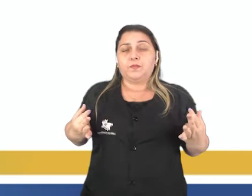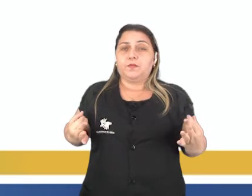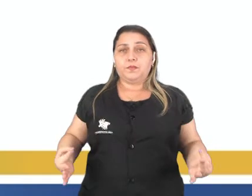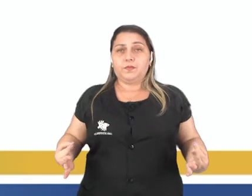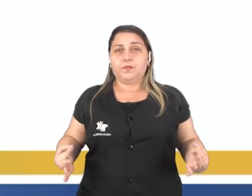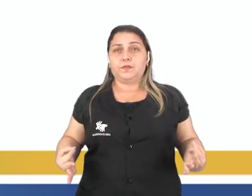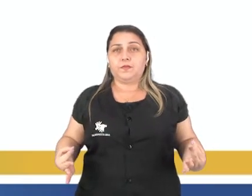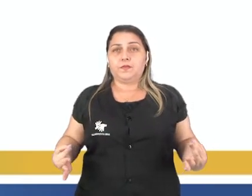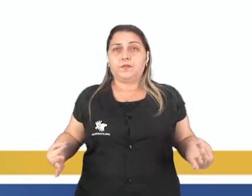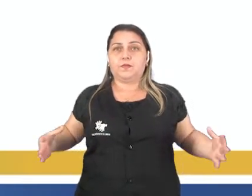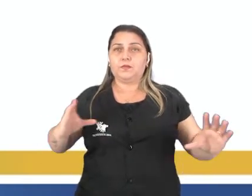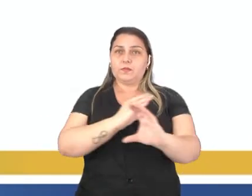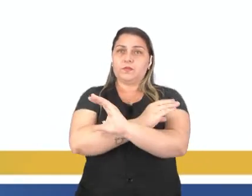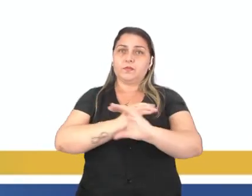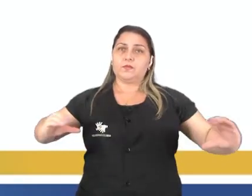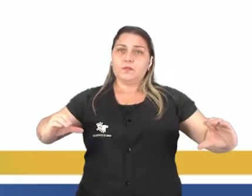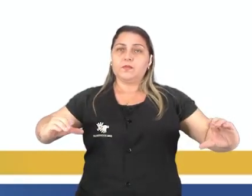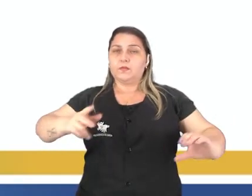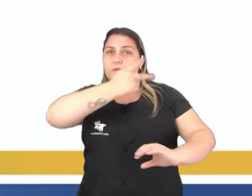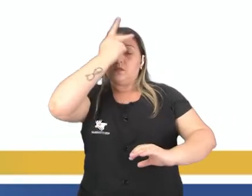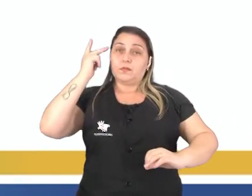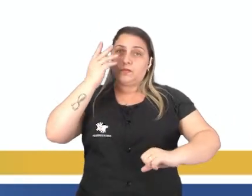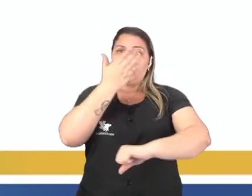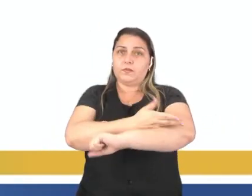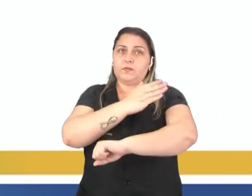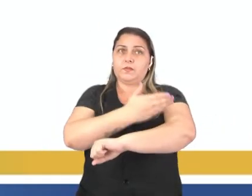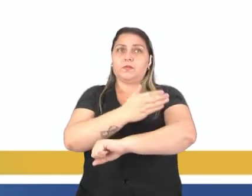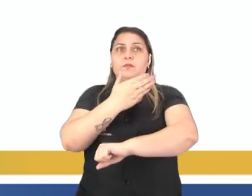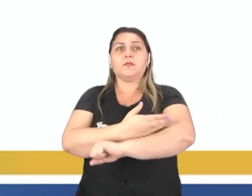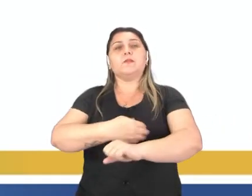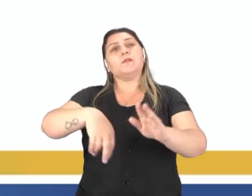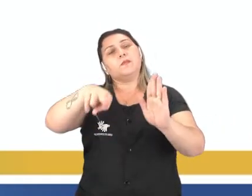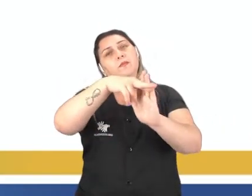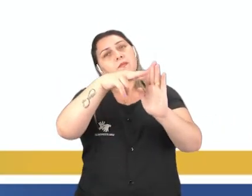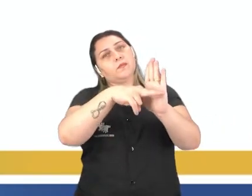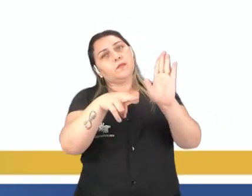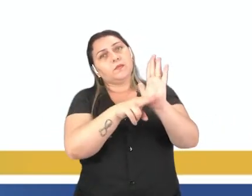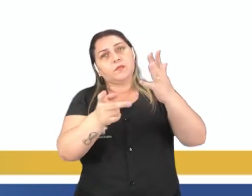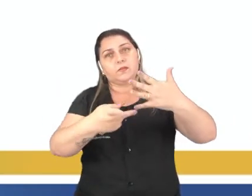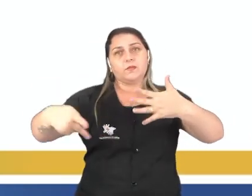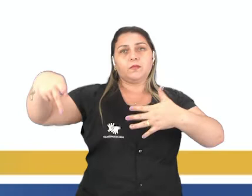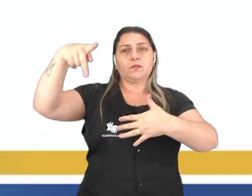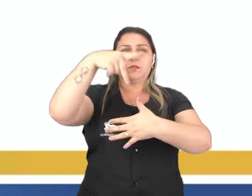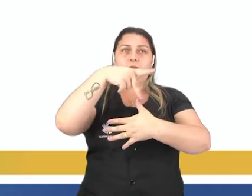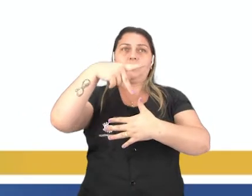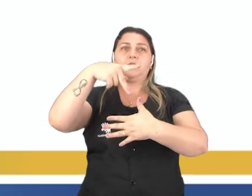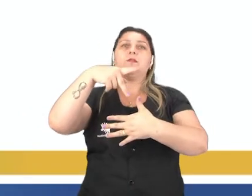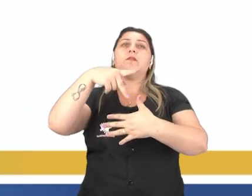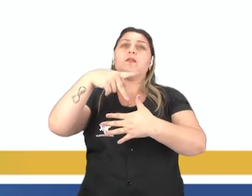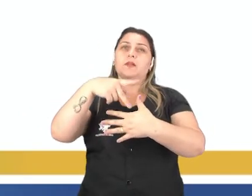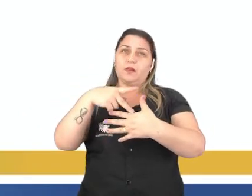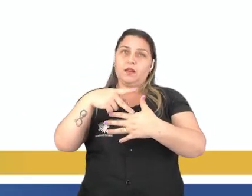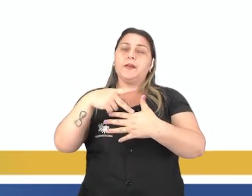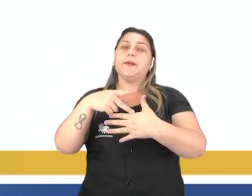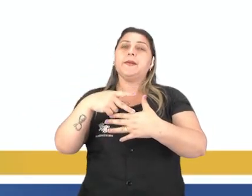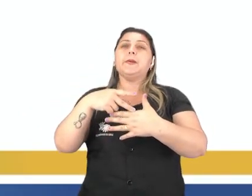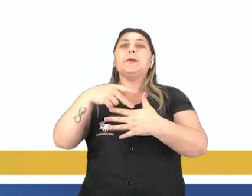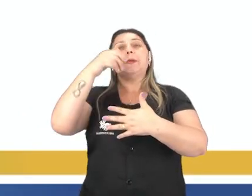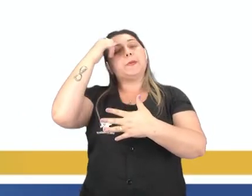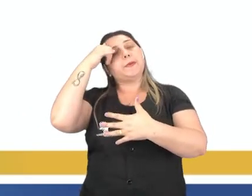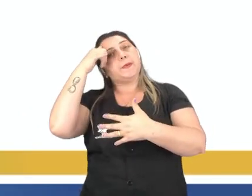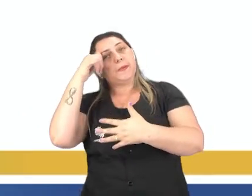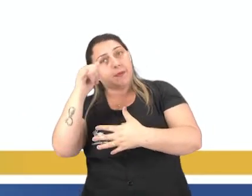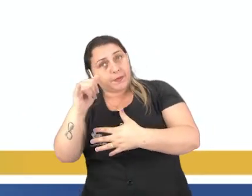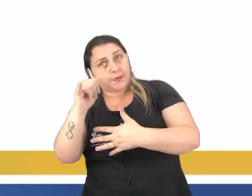e autoconfiança ao praticante, né? E nós temos as principais regras. Trata-se de um desporto de combate